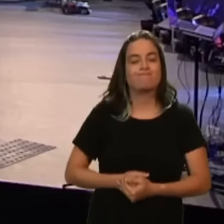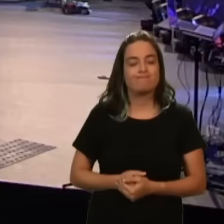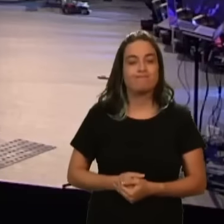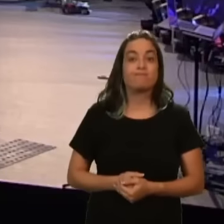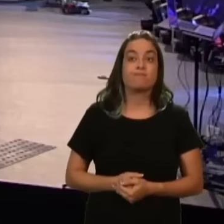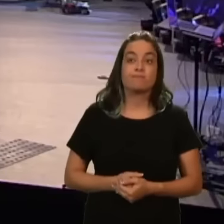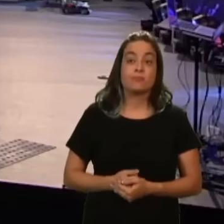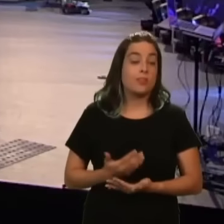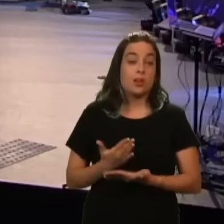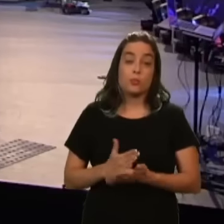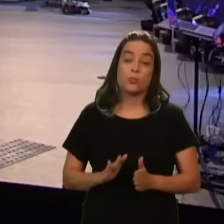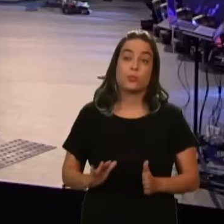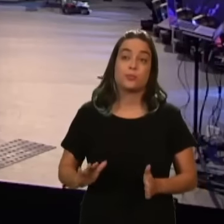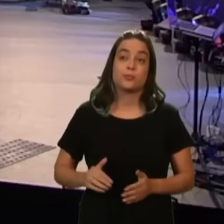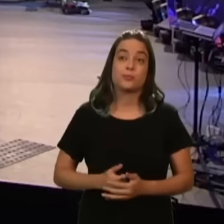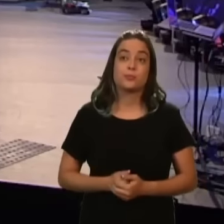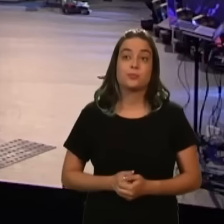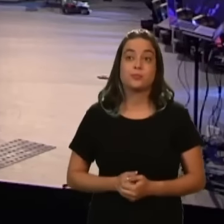Acabou.